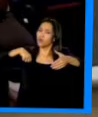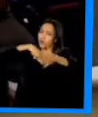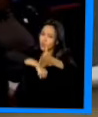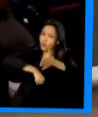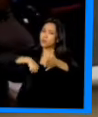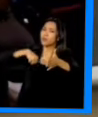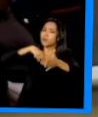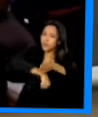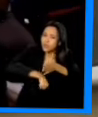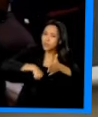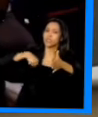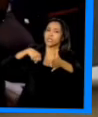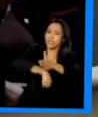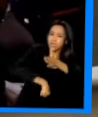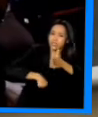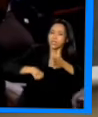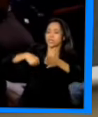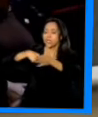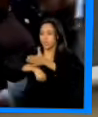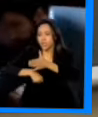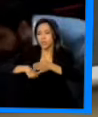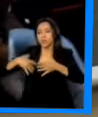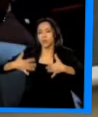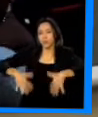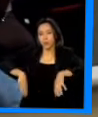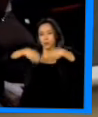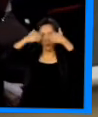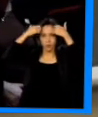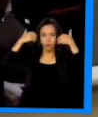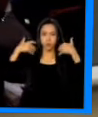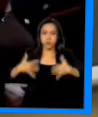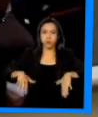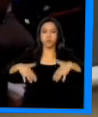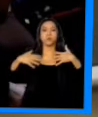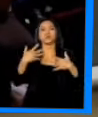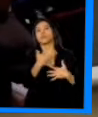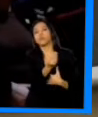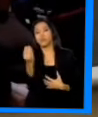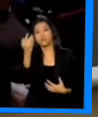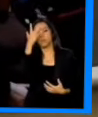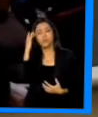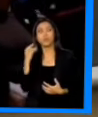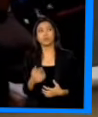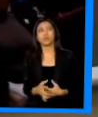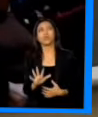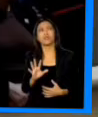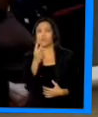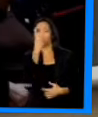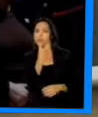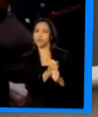nossa democracia e para alguns deputados bolsonaristas que agora começaram a